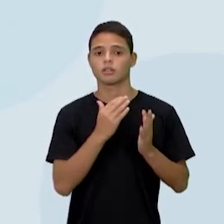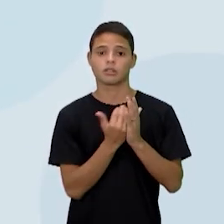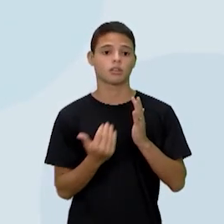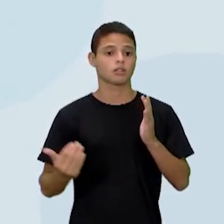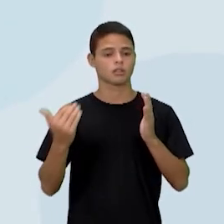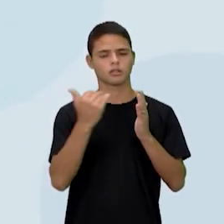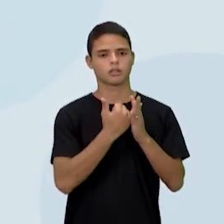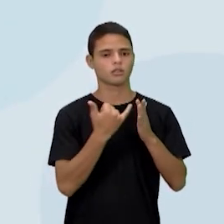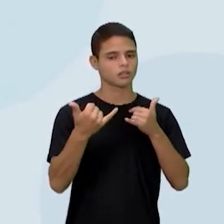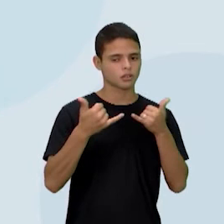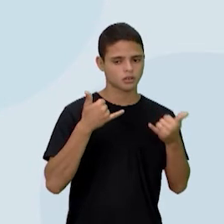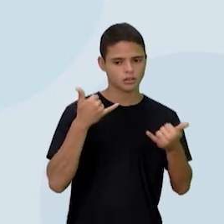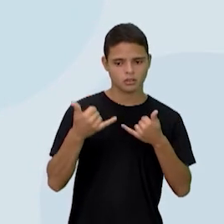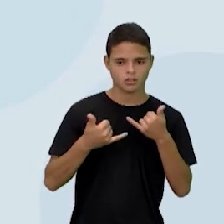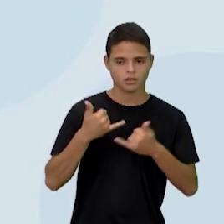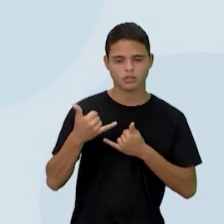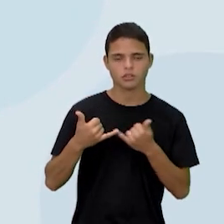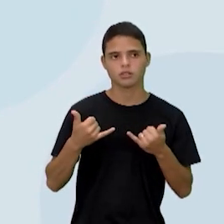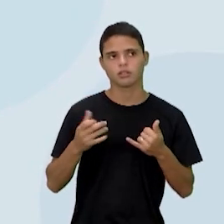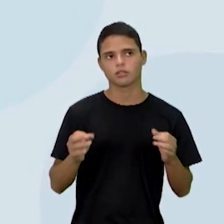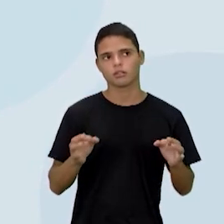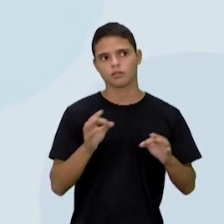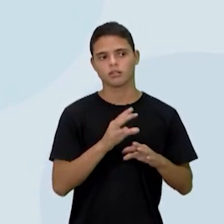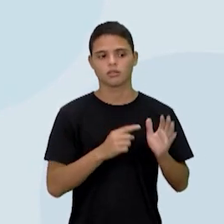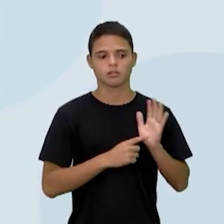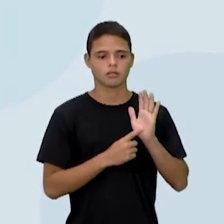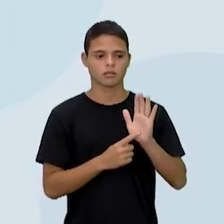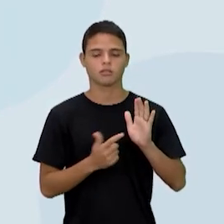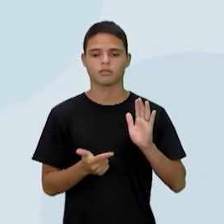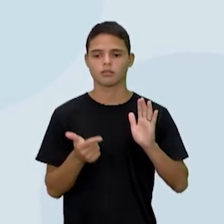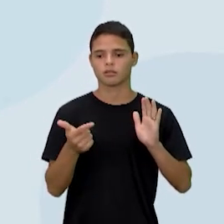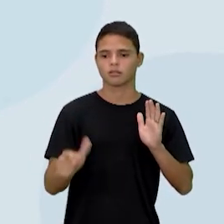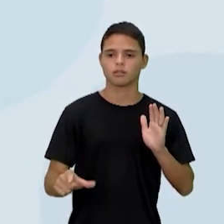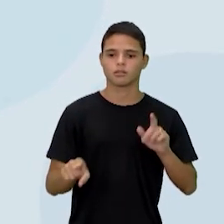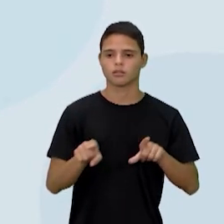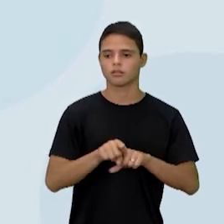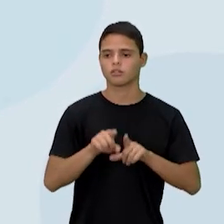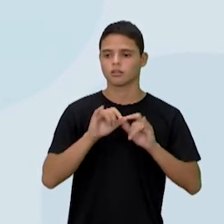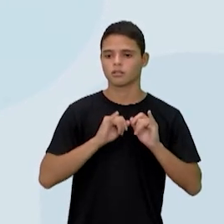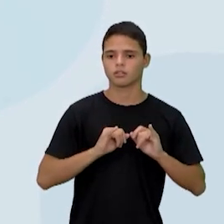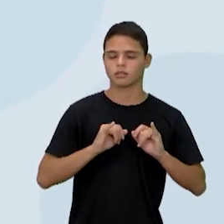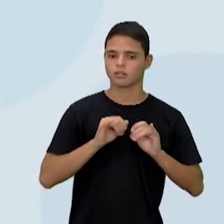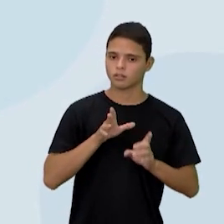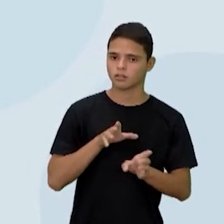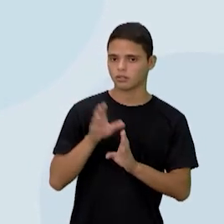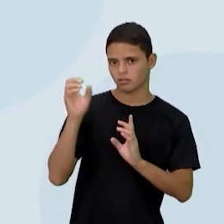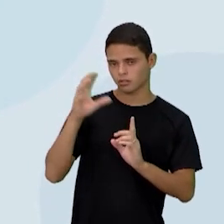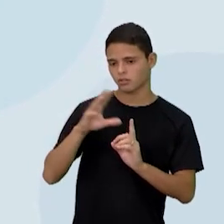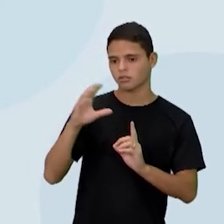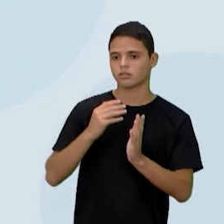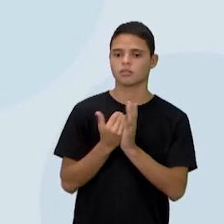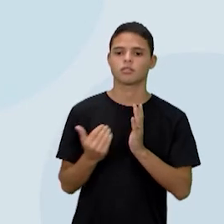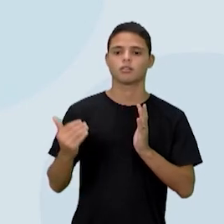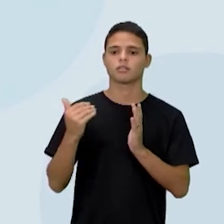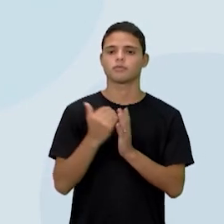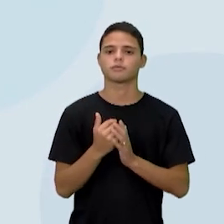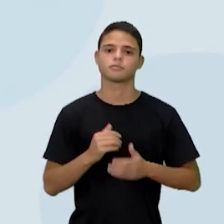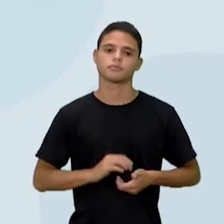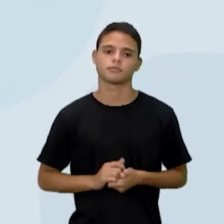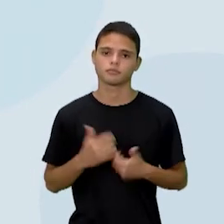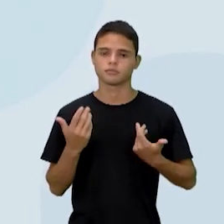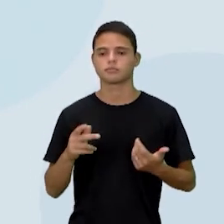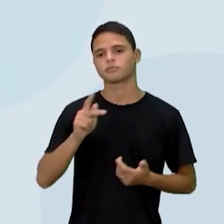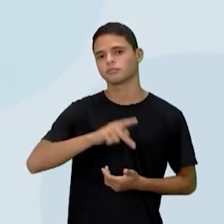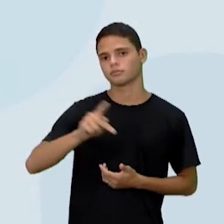informações a respeito. Então, acabam redirecionando e influenciando ainda mais. Entretanto, a professora também destaca que